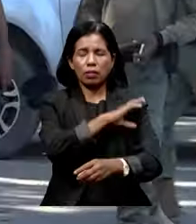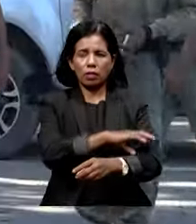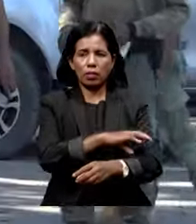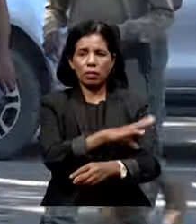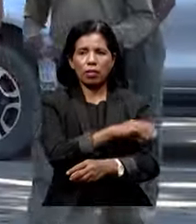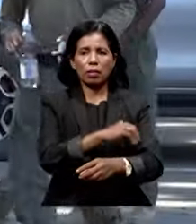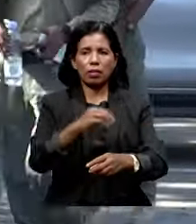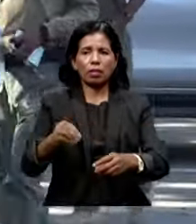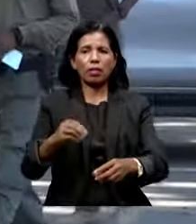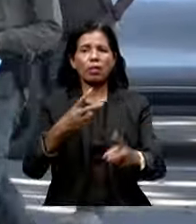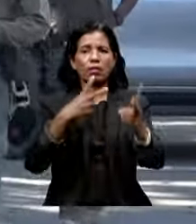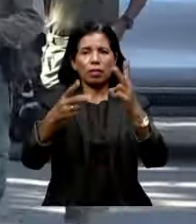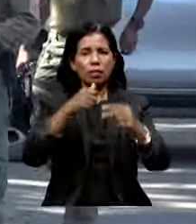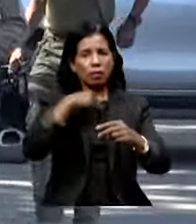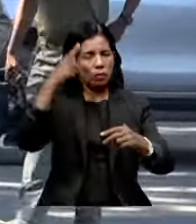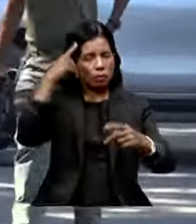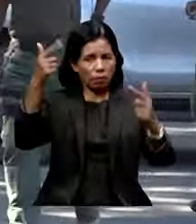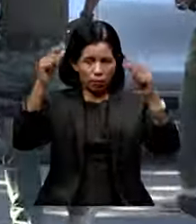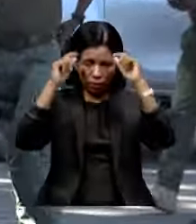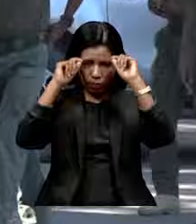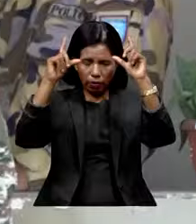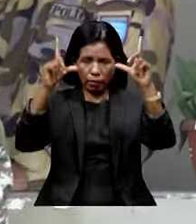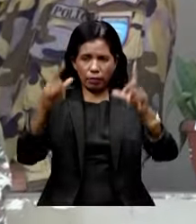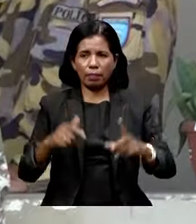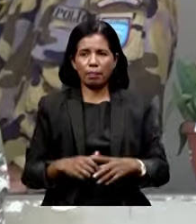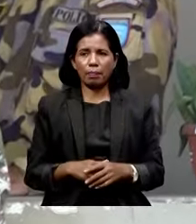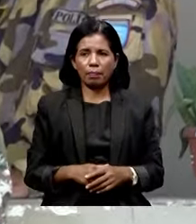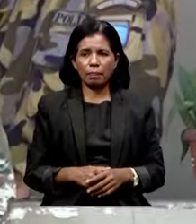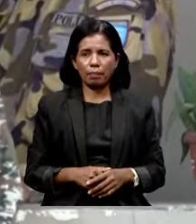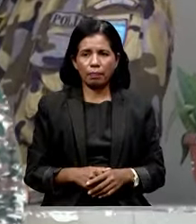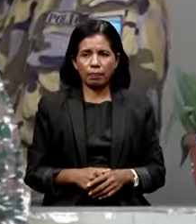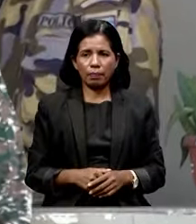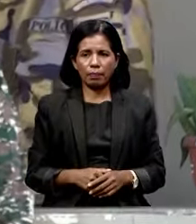Kuala Lumpur durante a visita a Mupapo Francisco, em Timor-Leste. João Carlos, Ziemen.